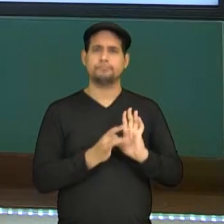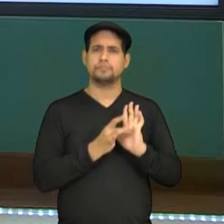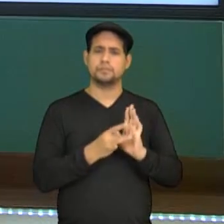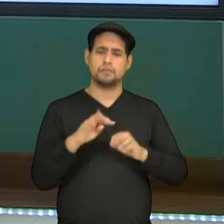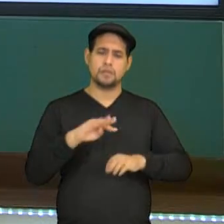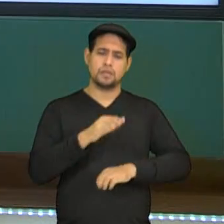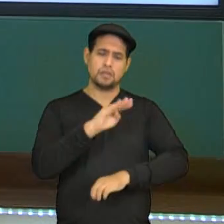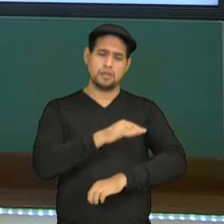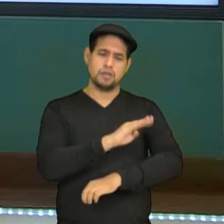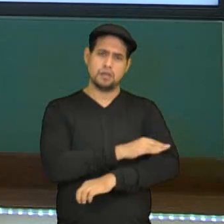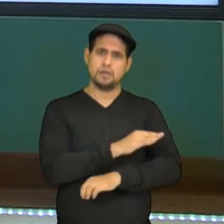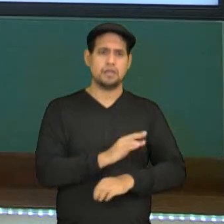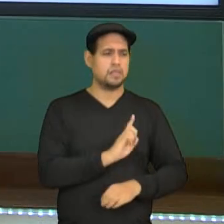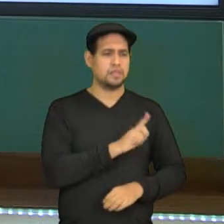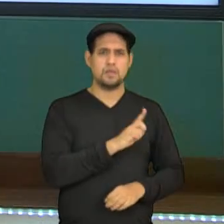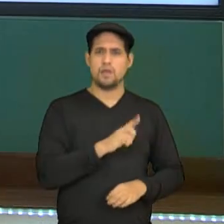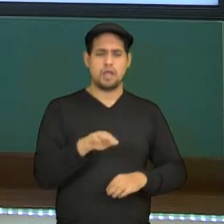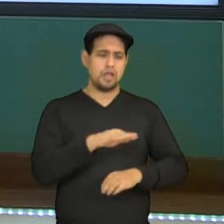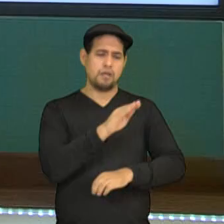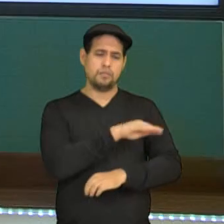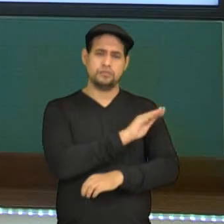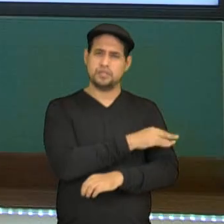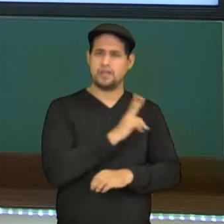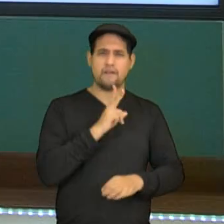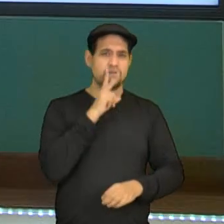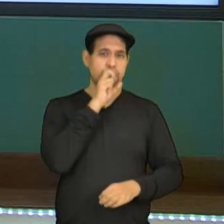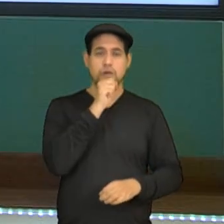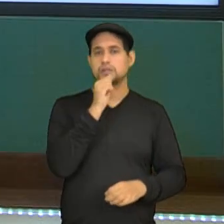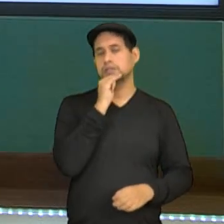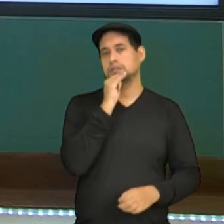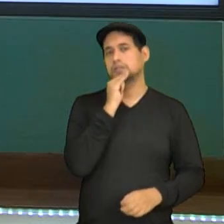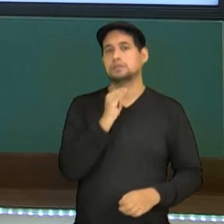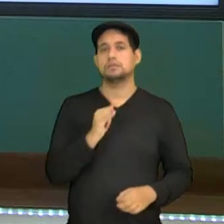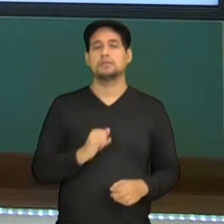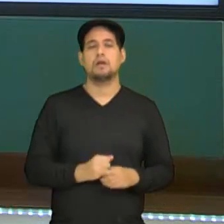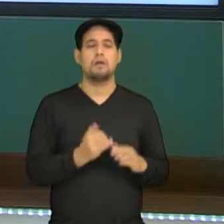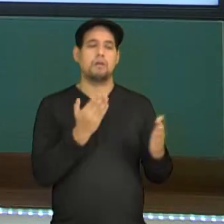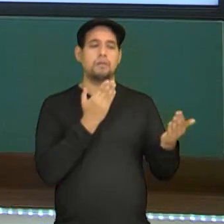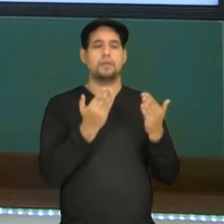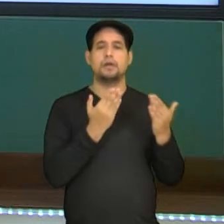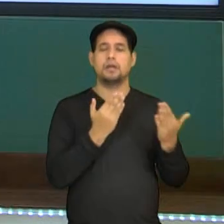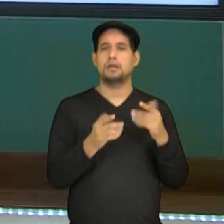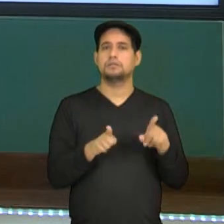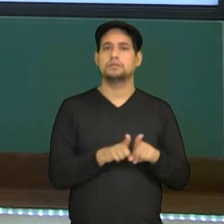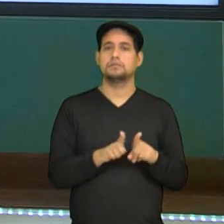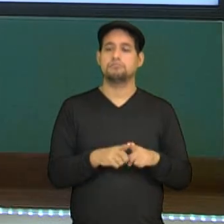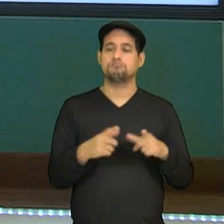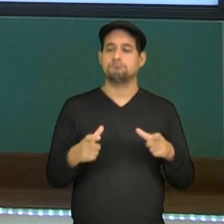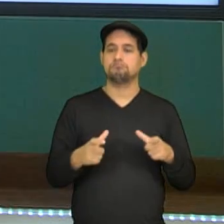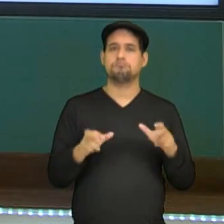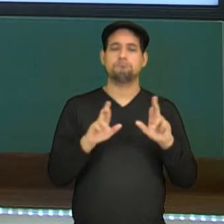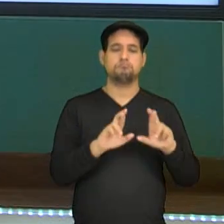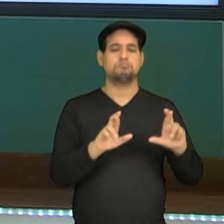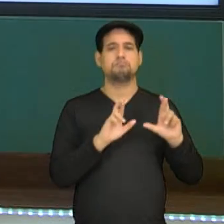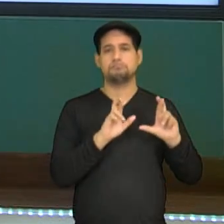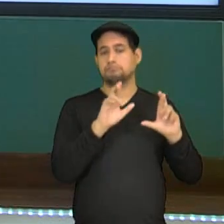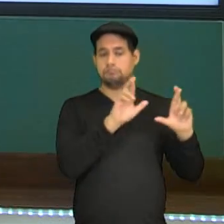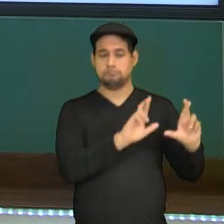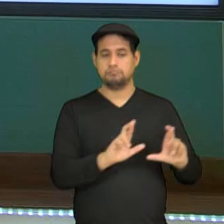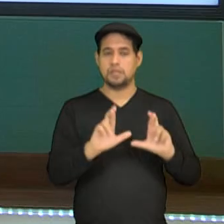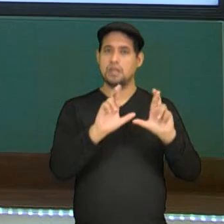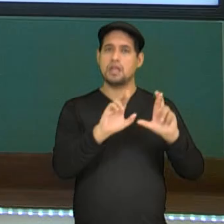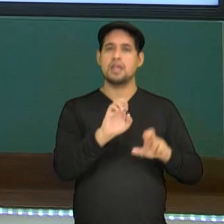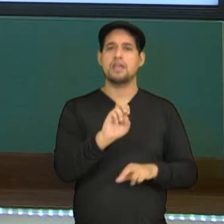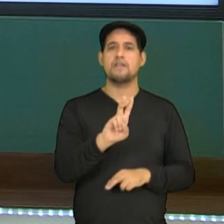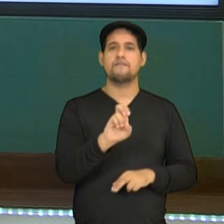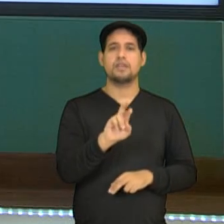montanhoso, mas que ele não é montanha tão agressiva como, por exemplo, ao comparar com a região do Everest na